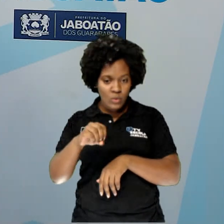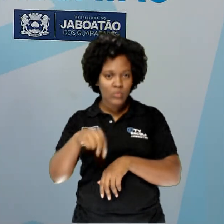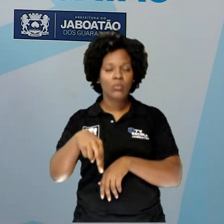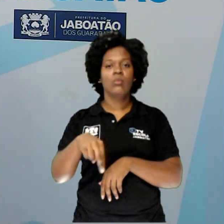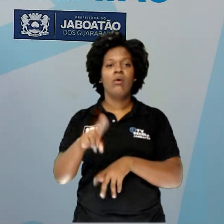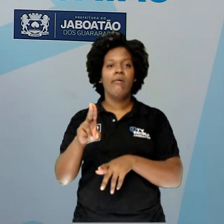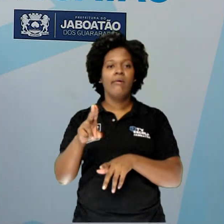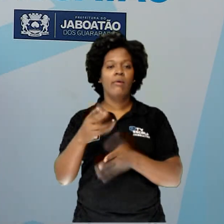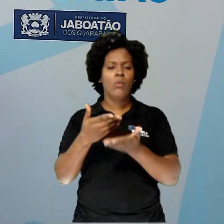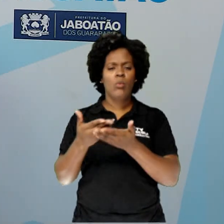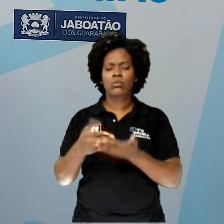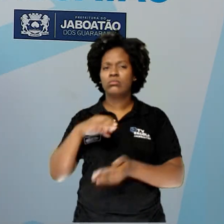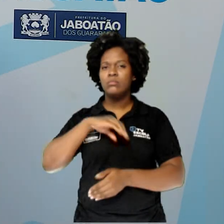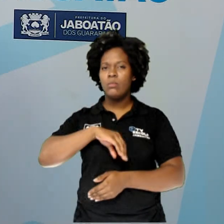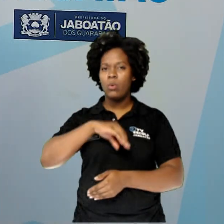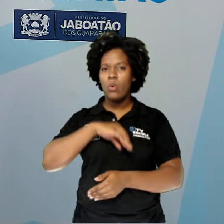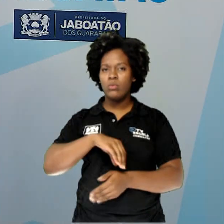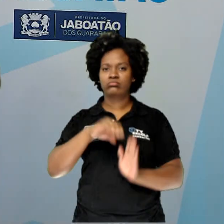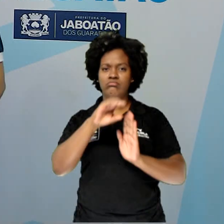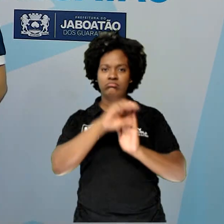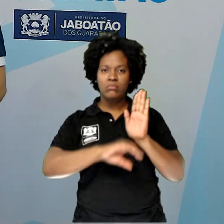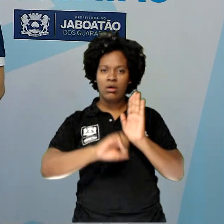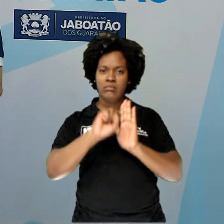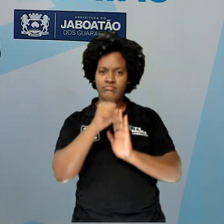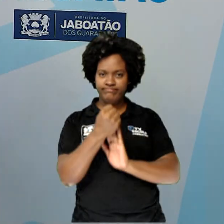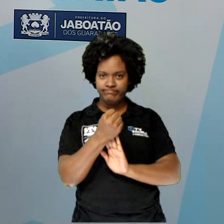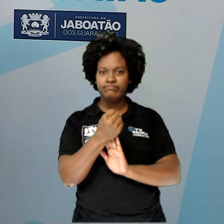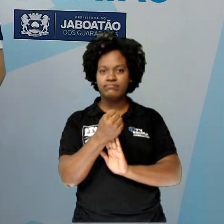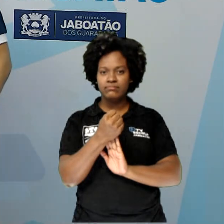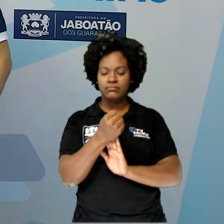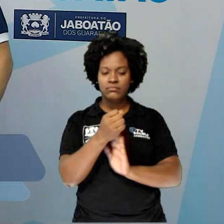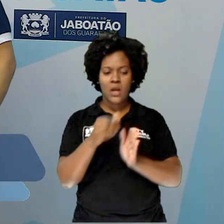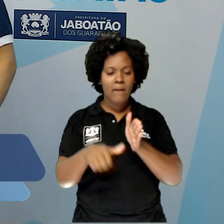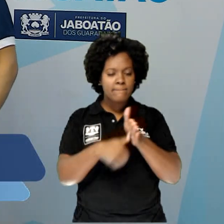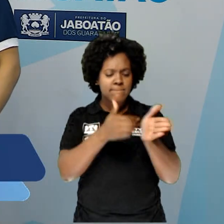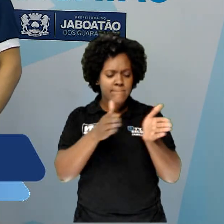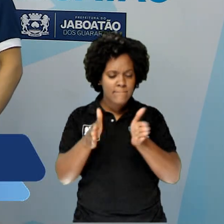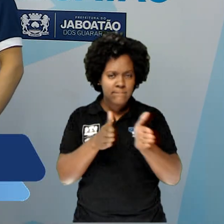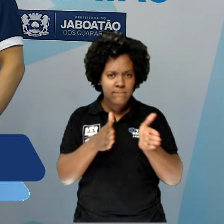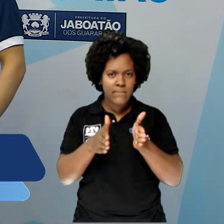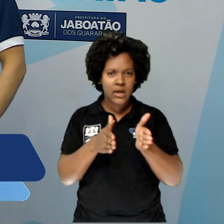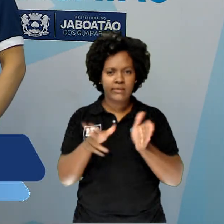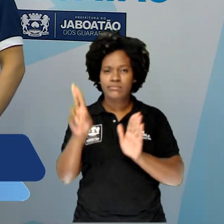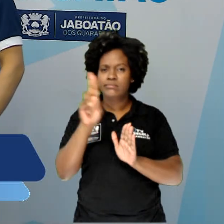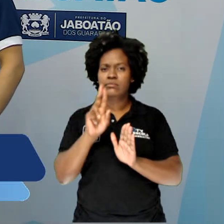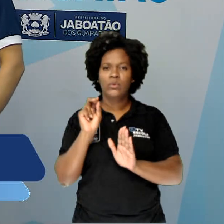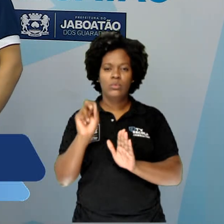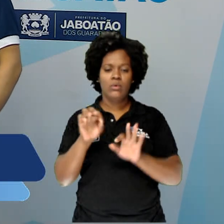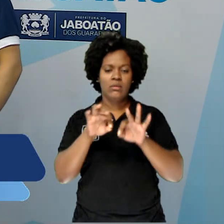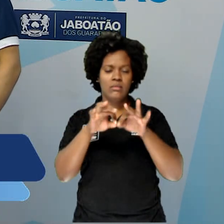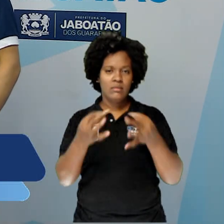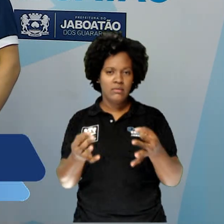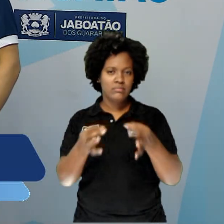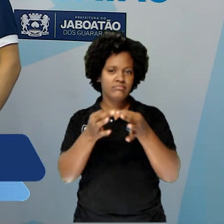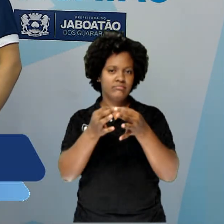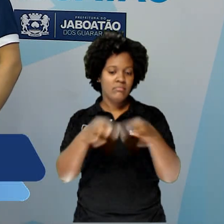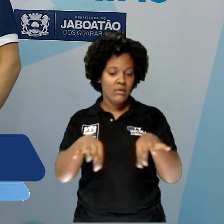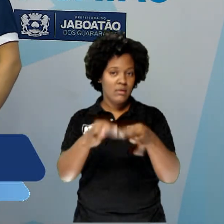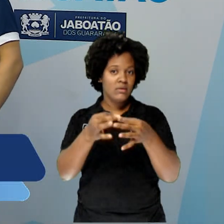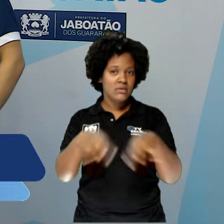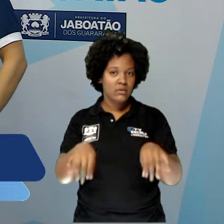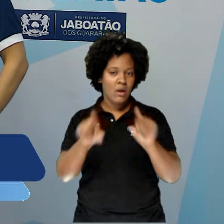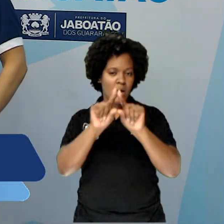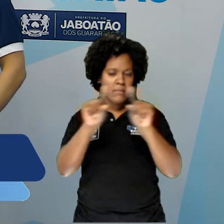portuguesa. Estamos aí no capítulo 8. Nesta primeira parte, vamos trabalhar com sintaxe do período e